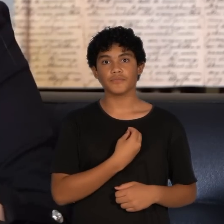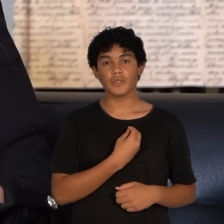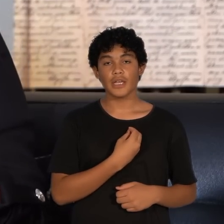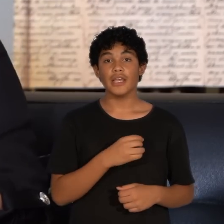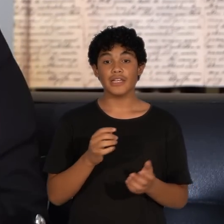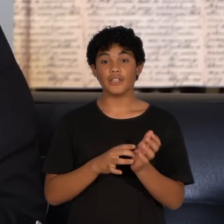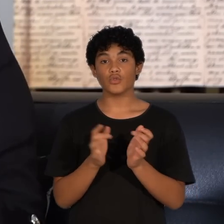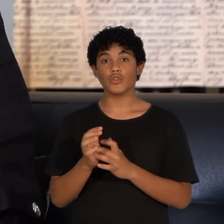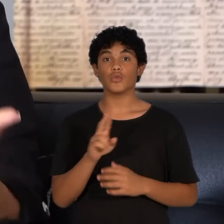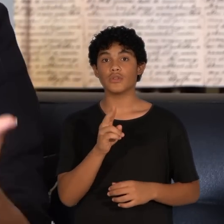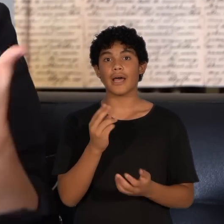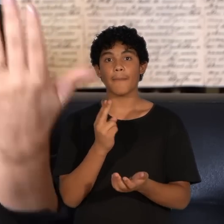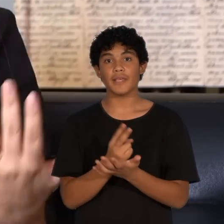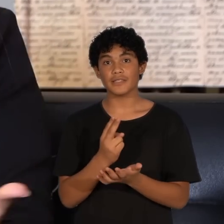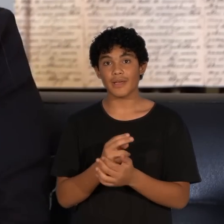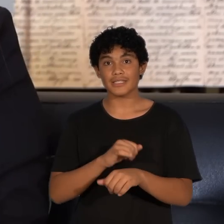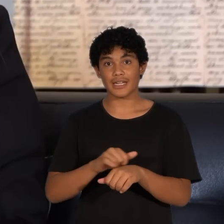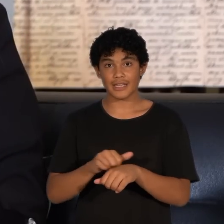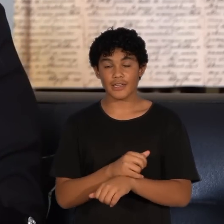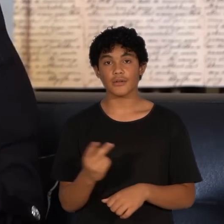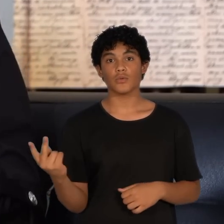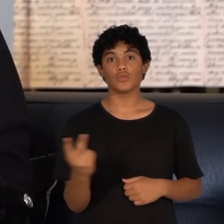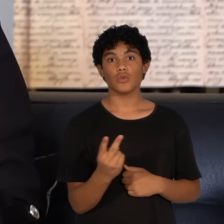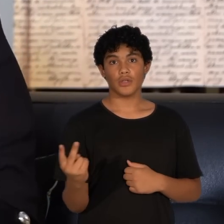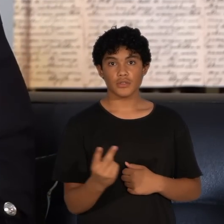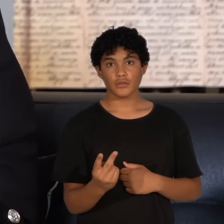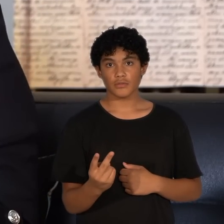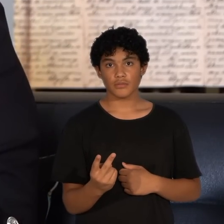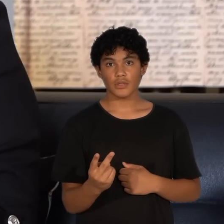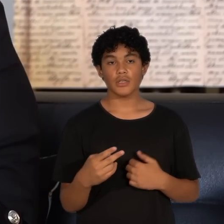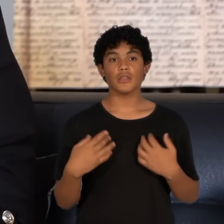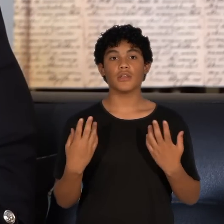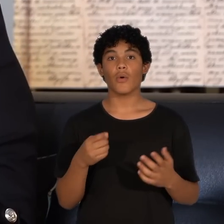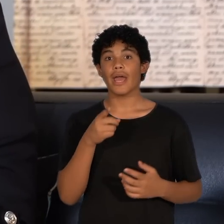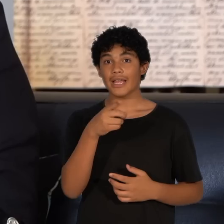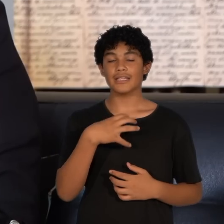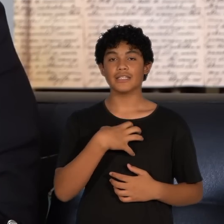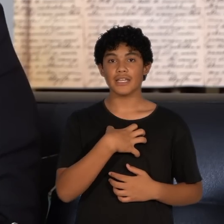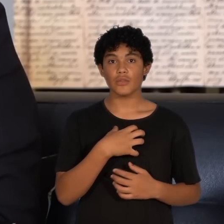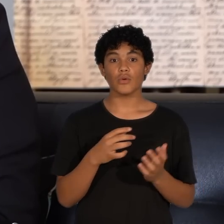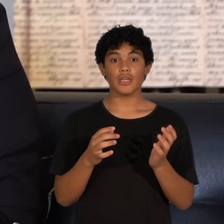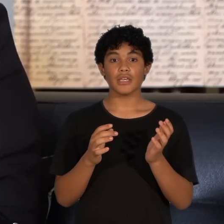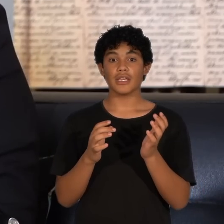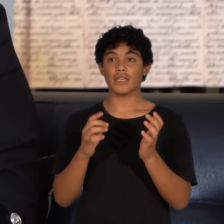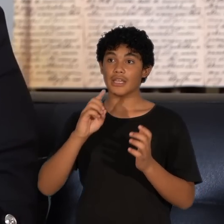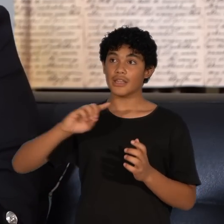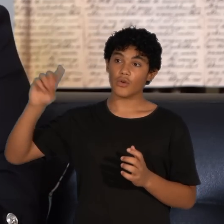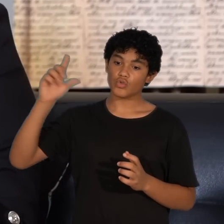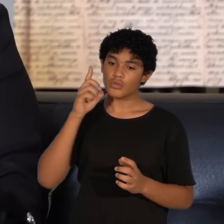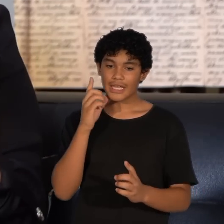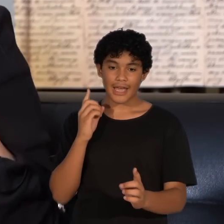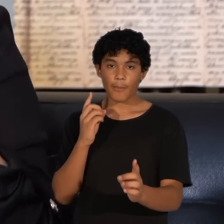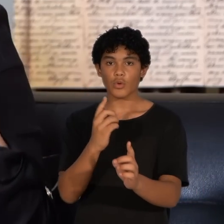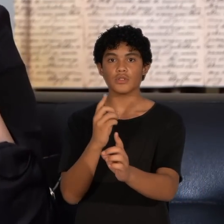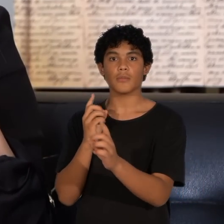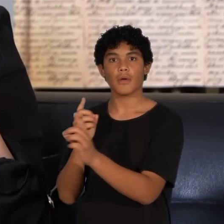de congruência e, ao mesmo tempo, empatia, aceitação incondicional positiva. E é assim que Deus chega para nós. E